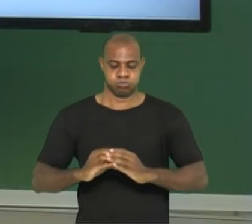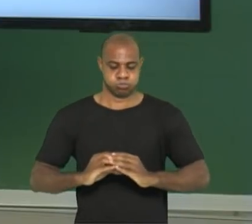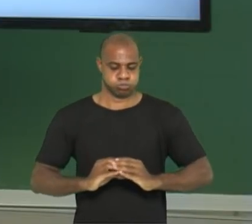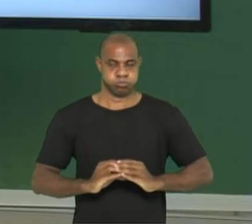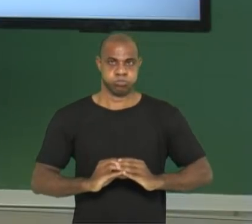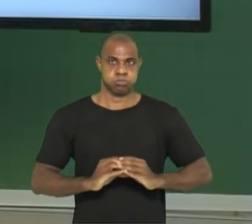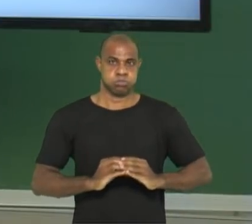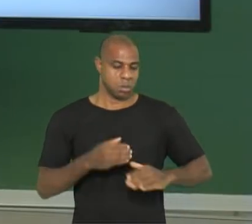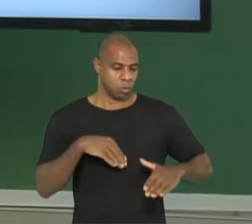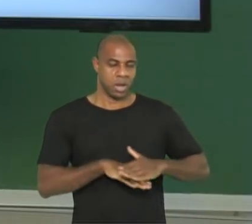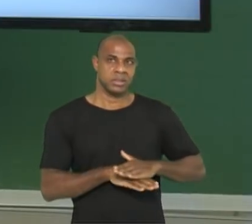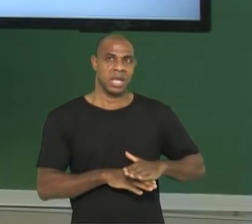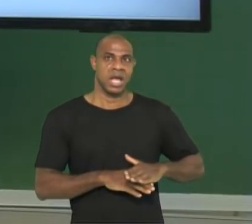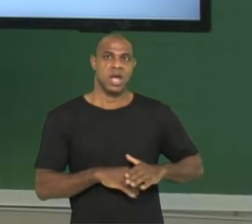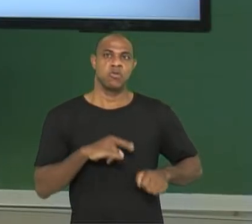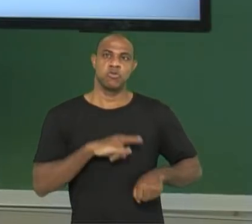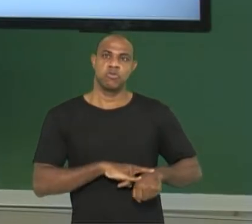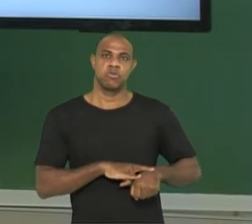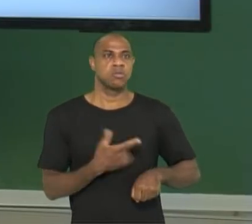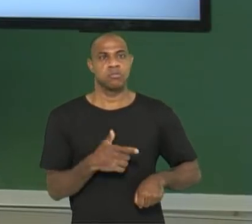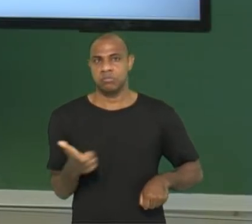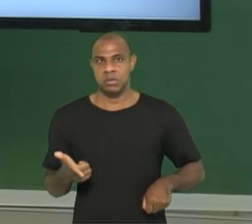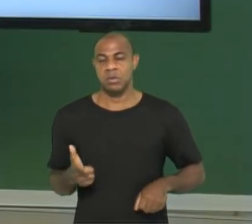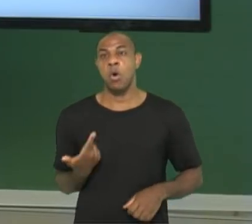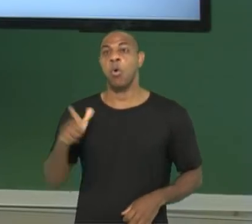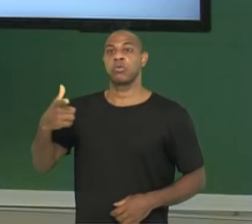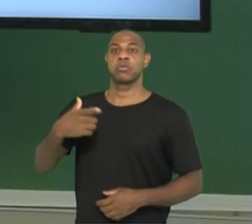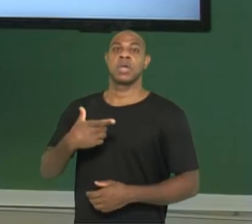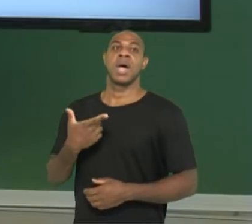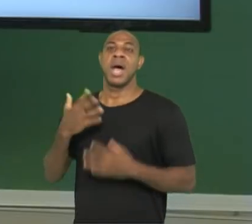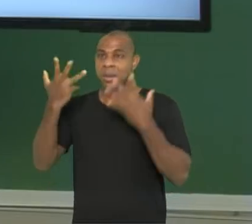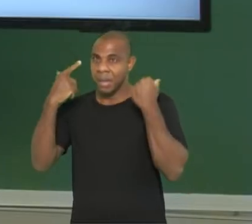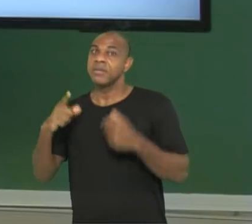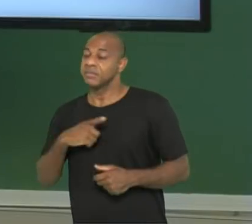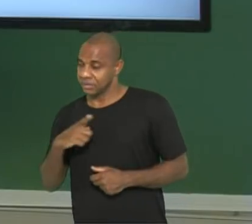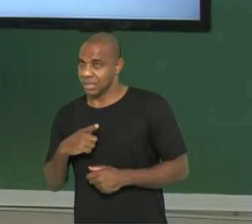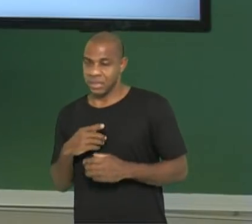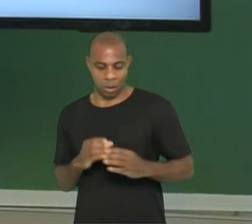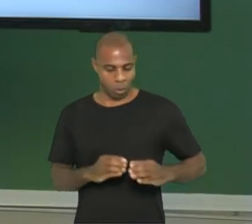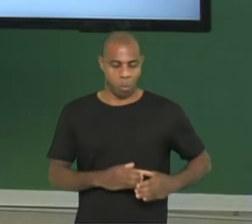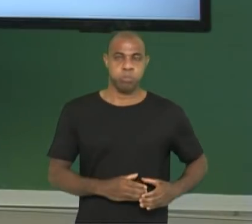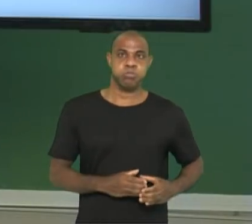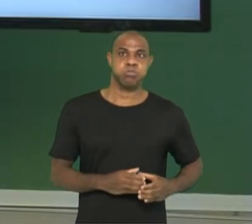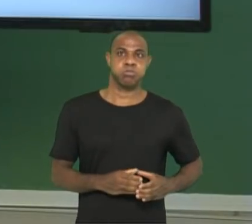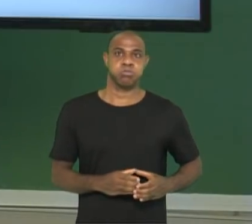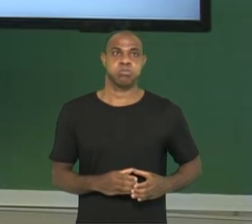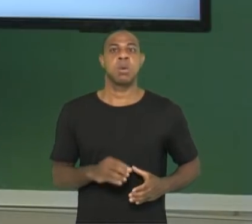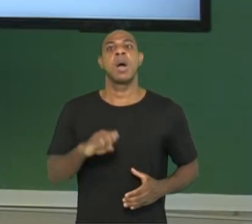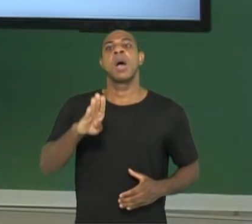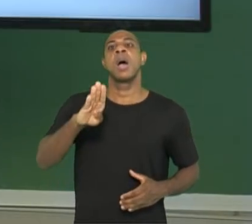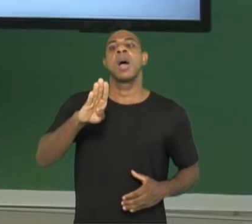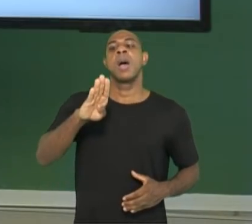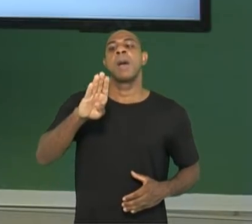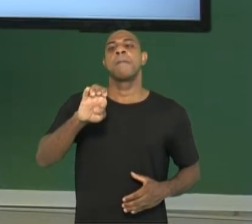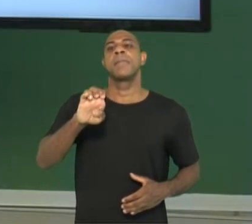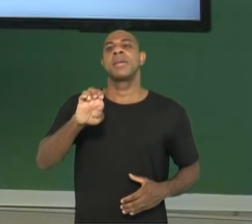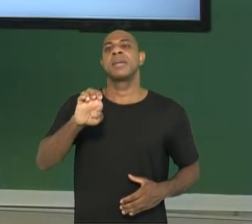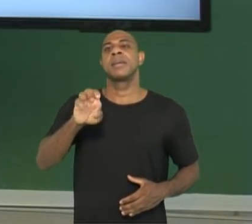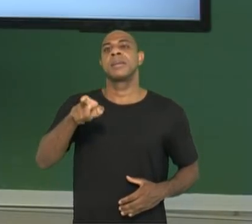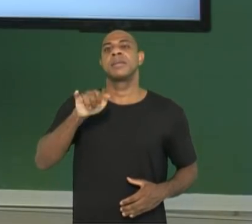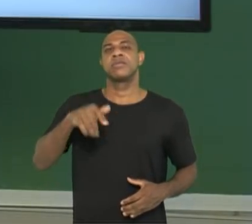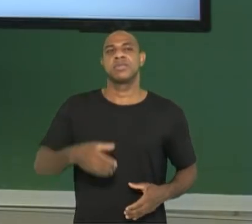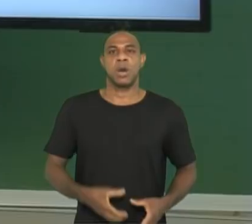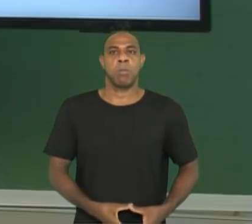armazenar a urina. Já nos outros animais eles apresentam. A glândula de sal está presente nas aves e nos répteis